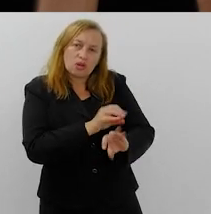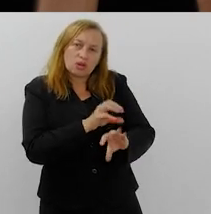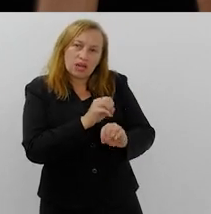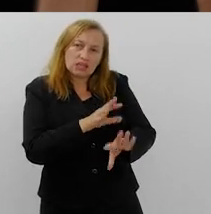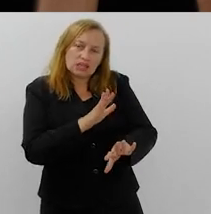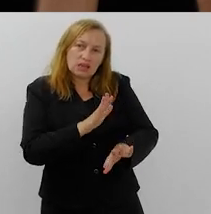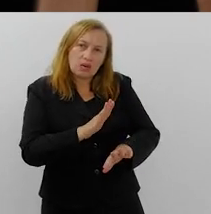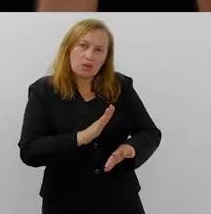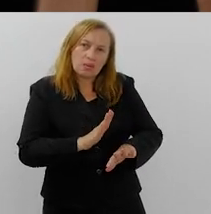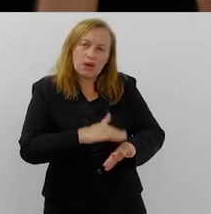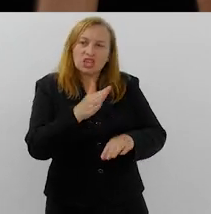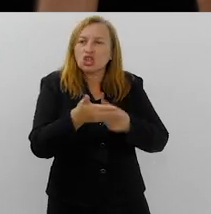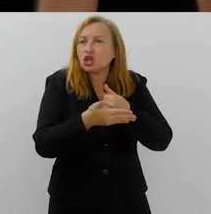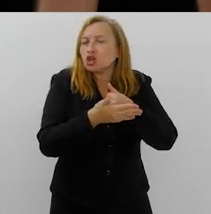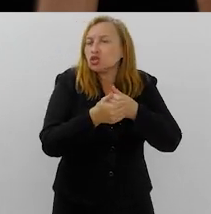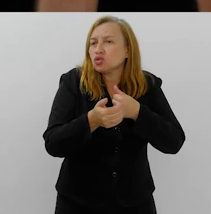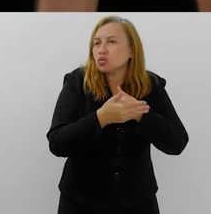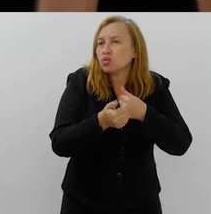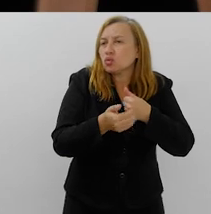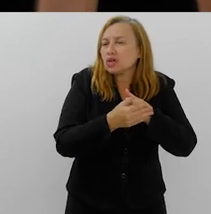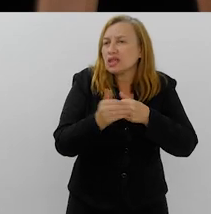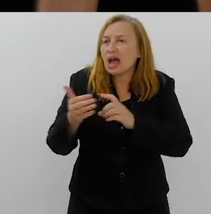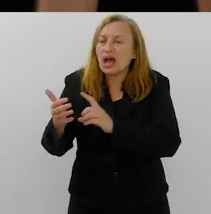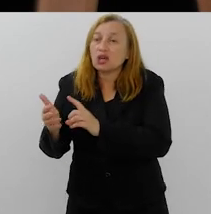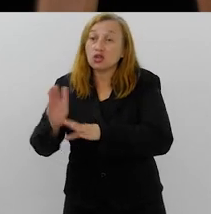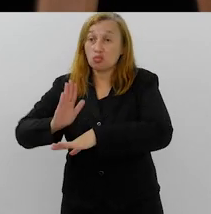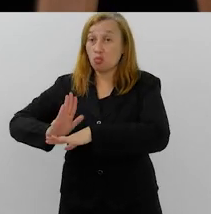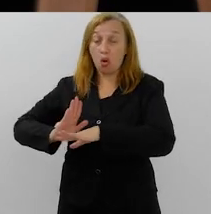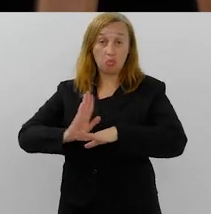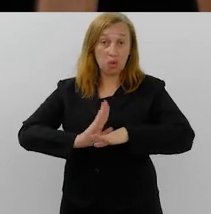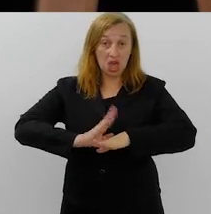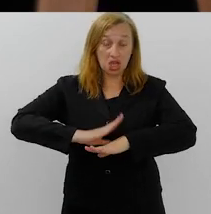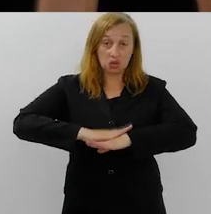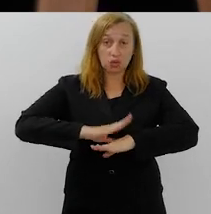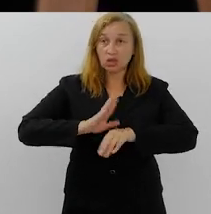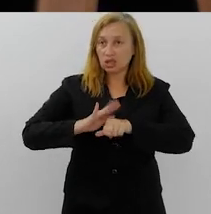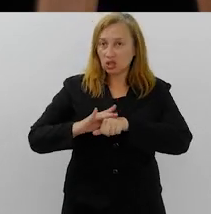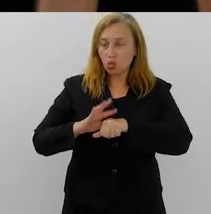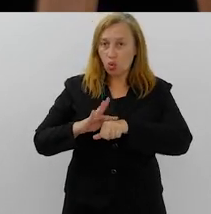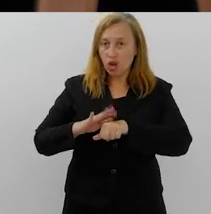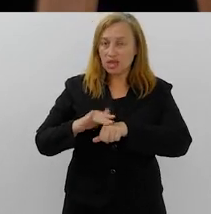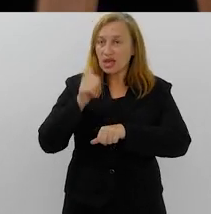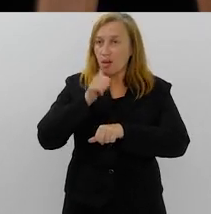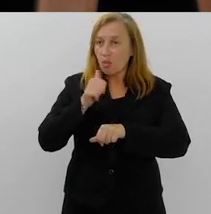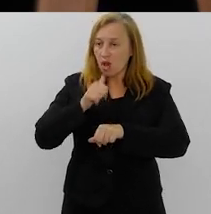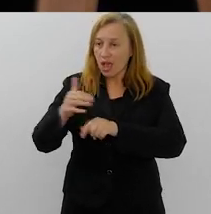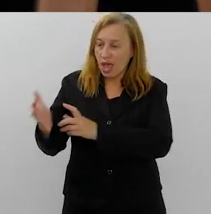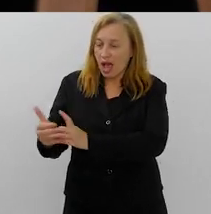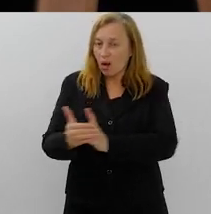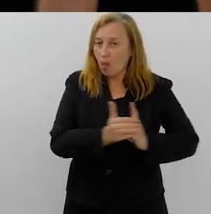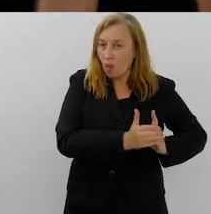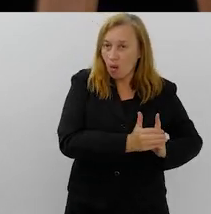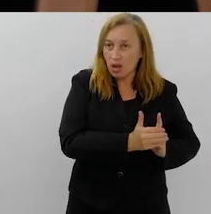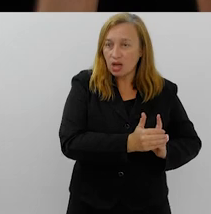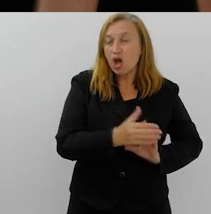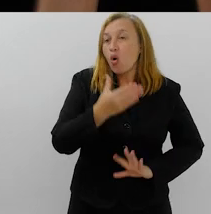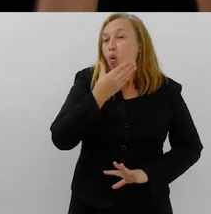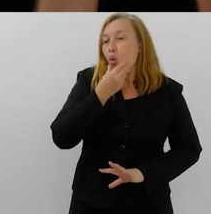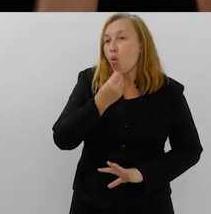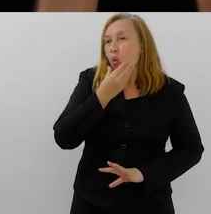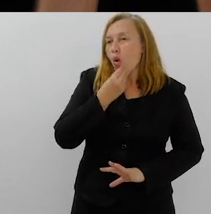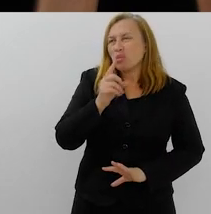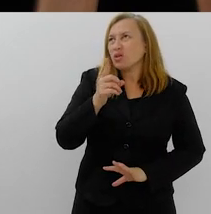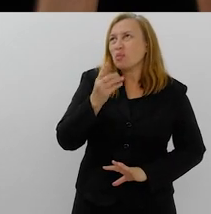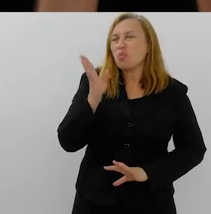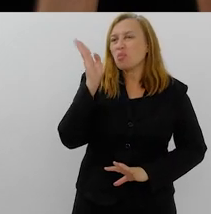muito Maternal Então eu acho que no momento da doença ela quer acolher né o homem até por uma às vezes